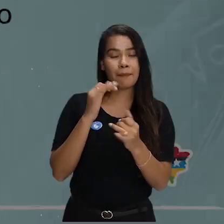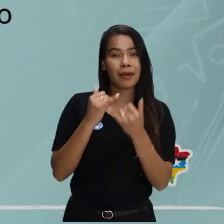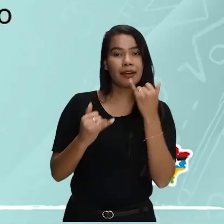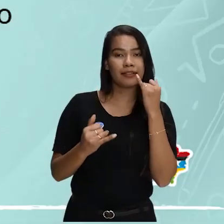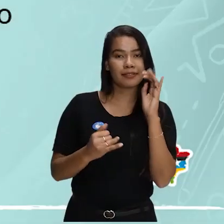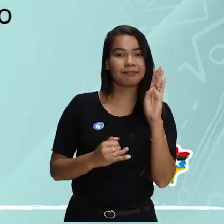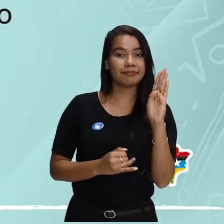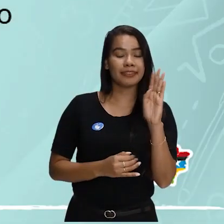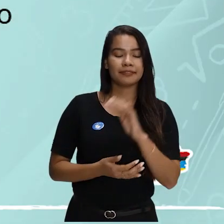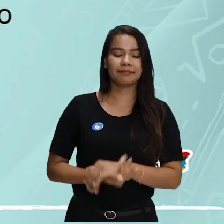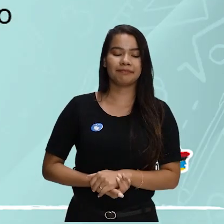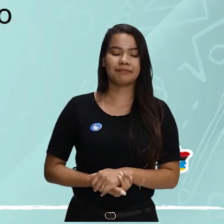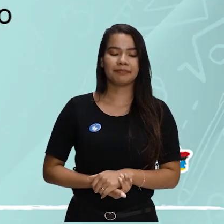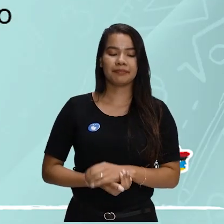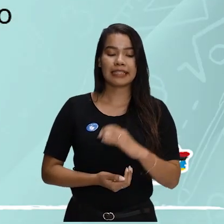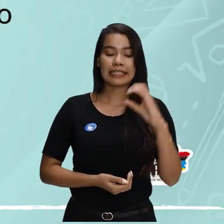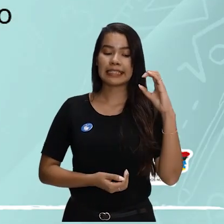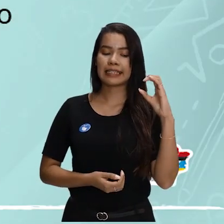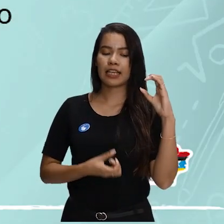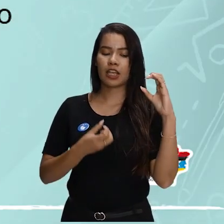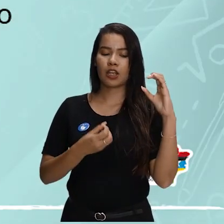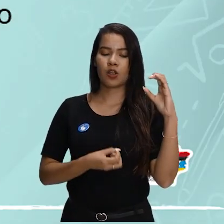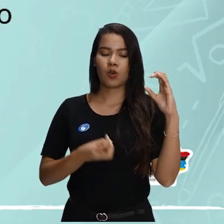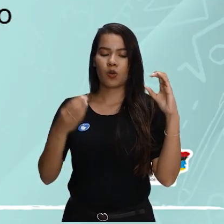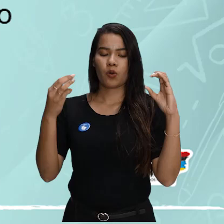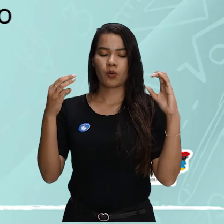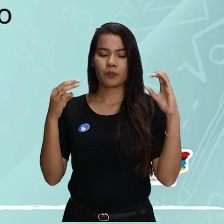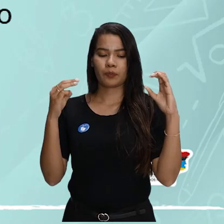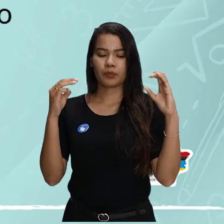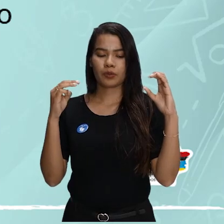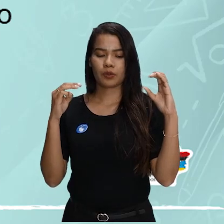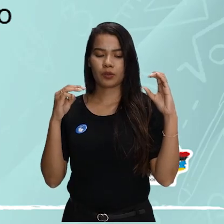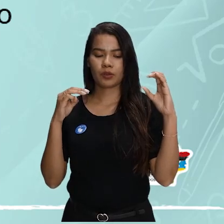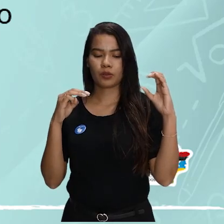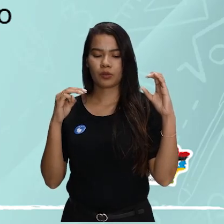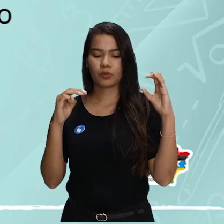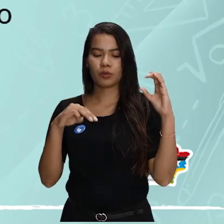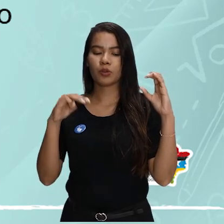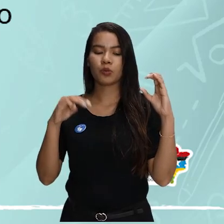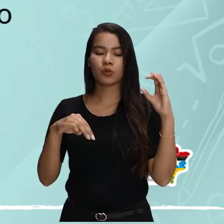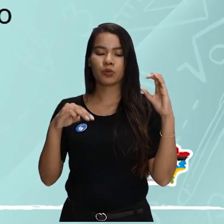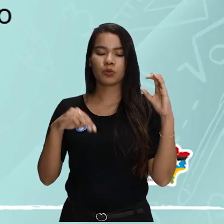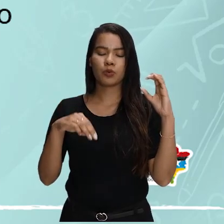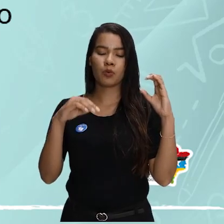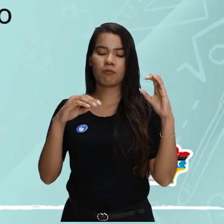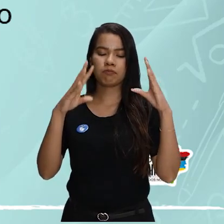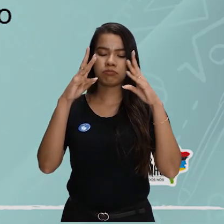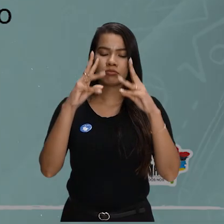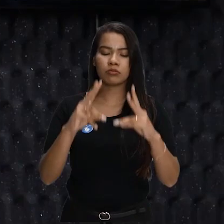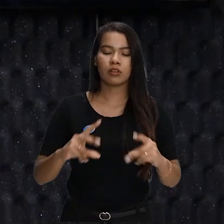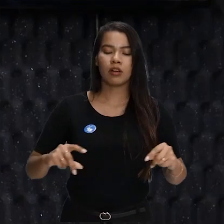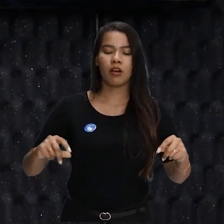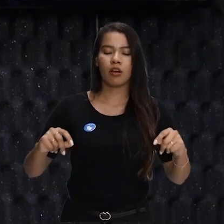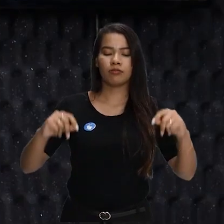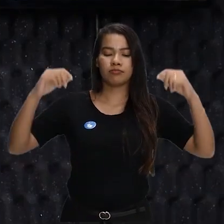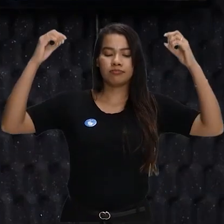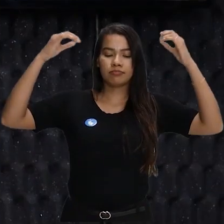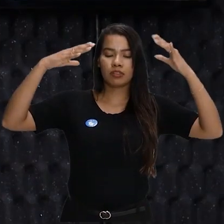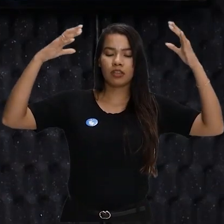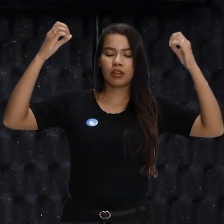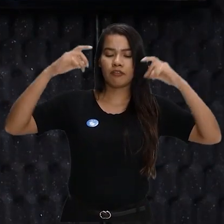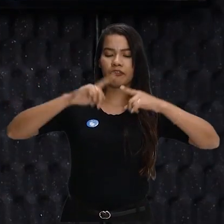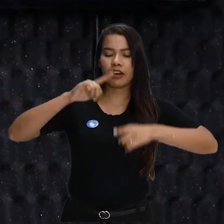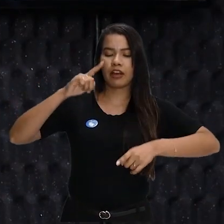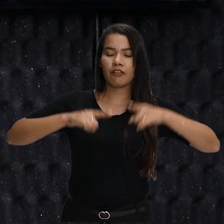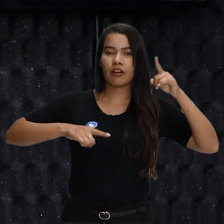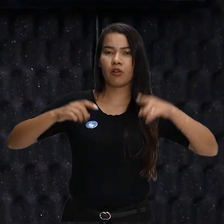outras. Os minutos gastos ao tomar um banho é uma variável qualitativa, não, minutos gastos tem a ver com quantidade.